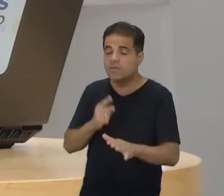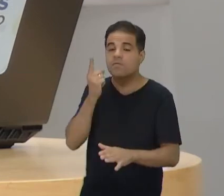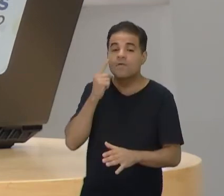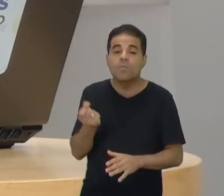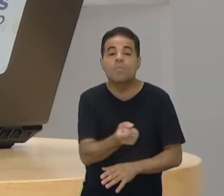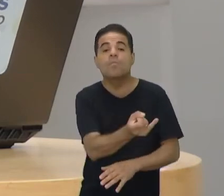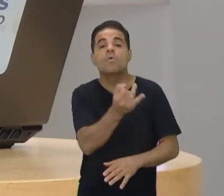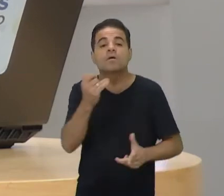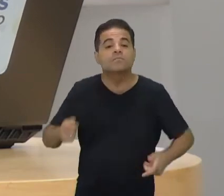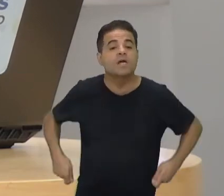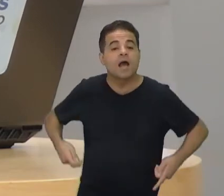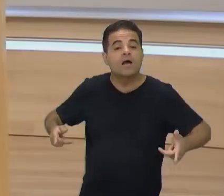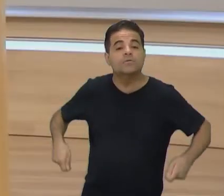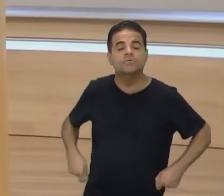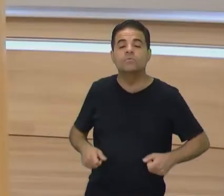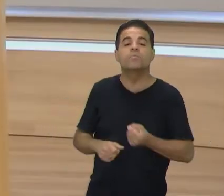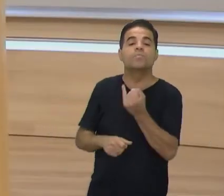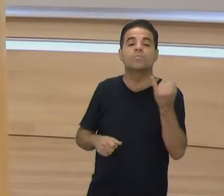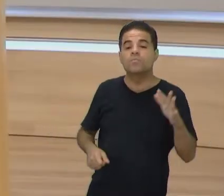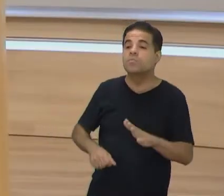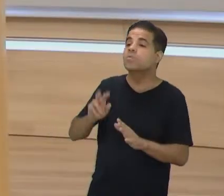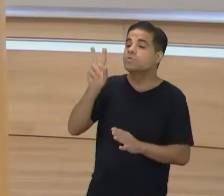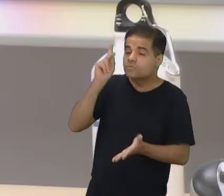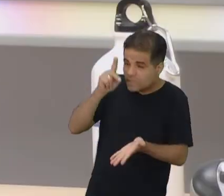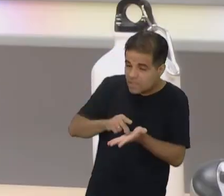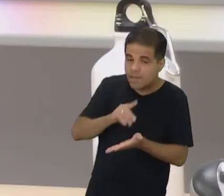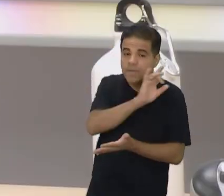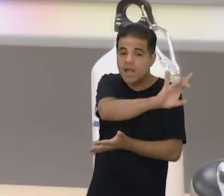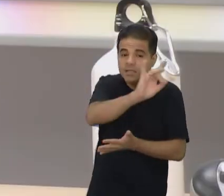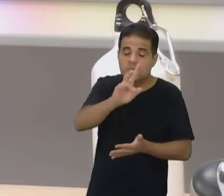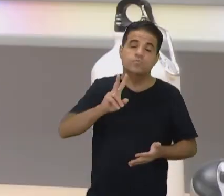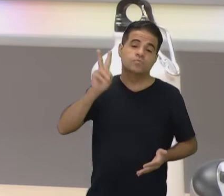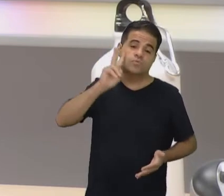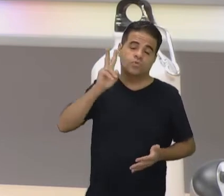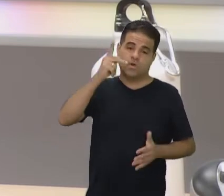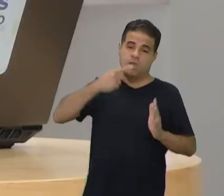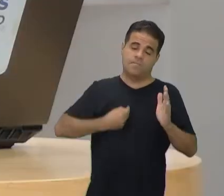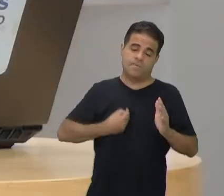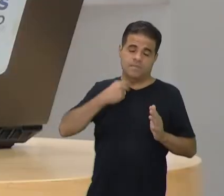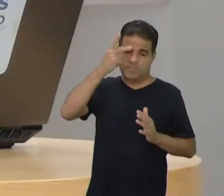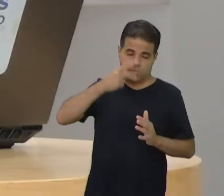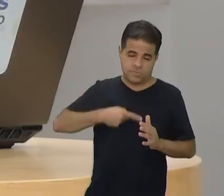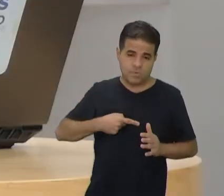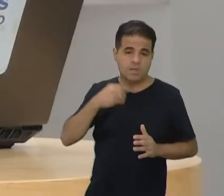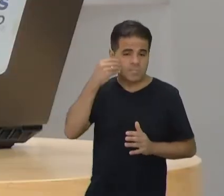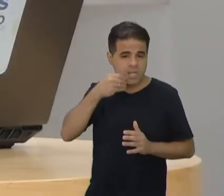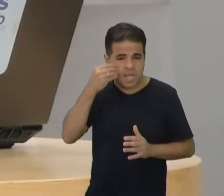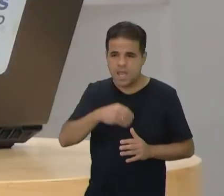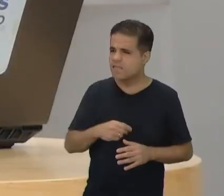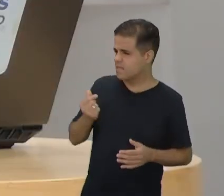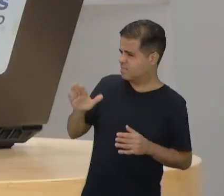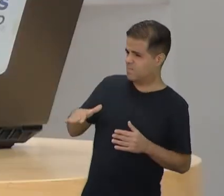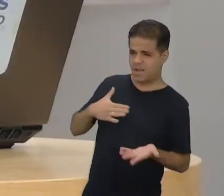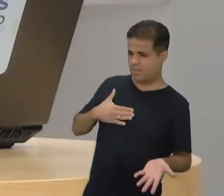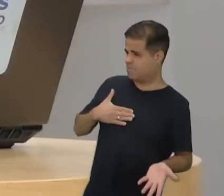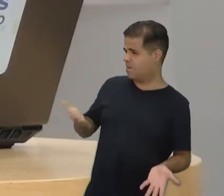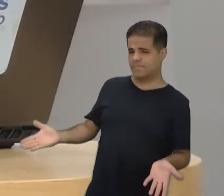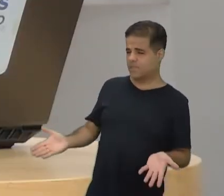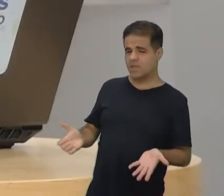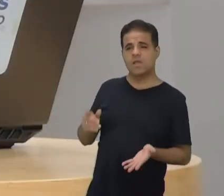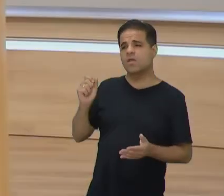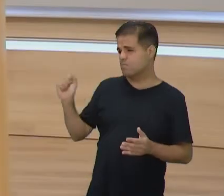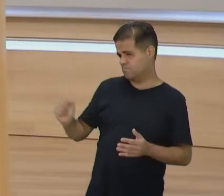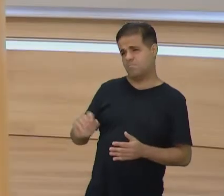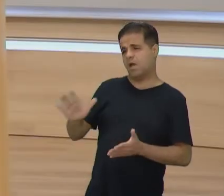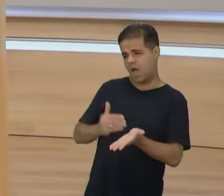você gastou. Né? Sua realidade, né? Sua realidade. Porque cada um tem a sua. Exato, cada... Ai, professor, isso é muito barato para mim, eu com certeza